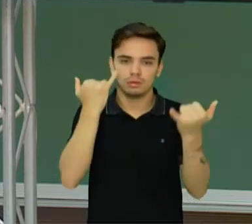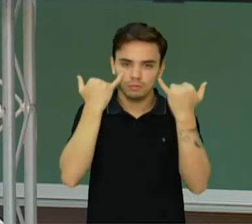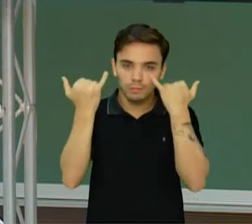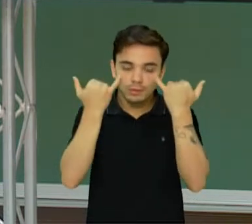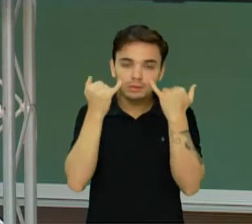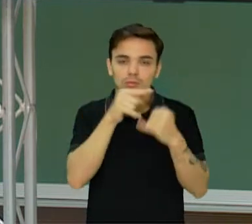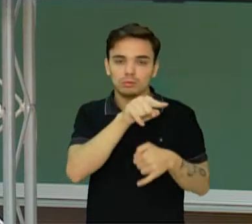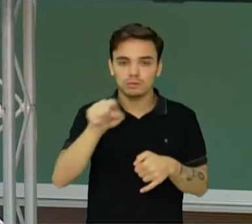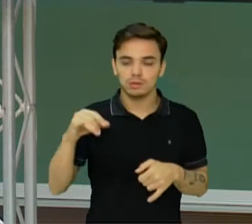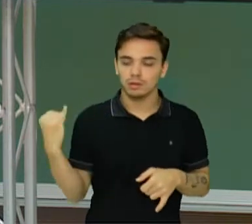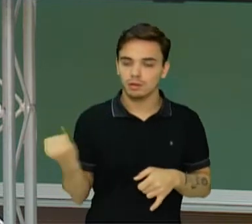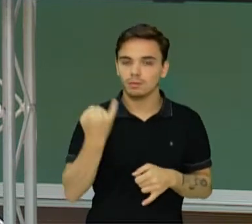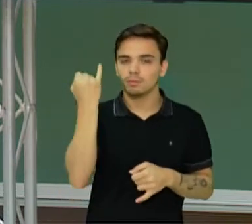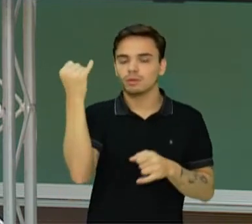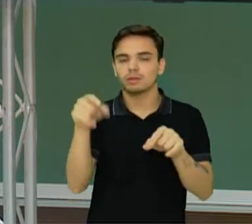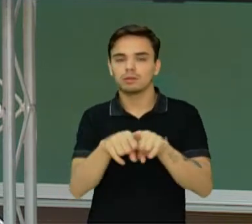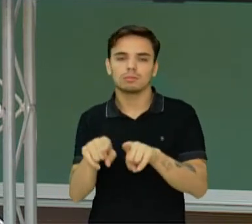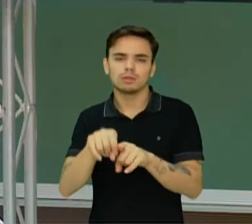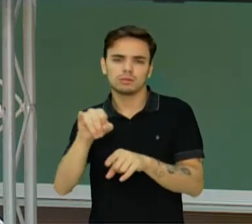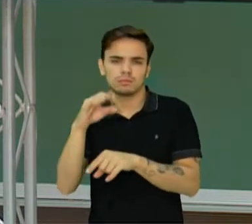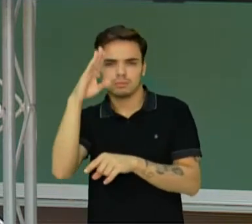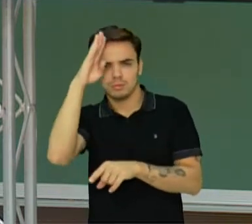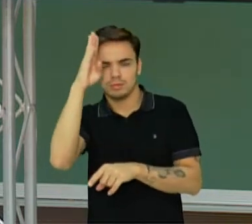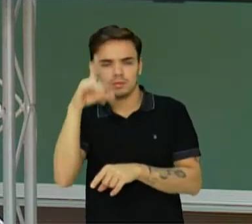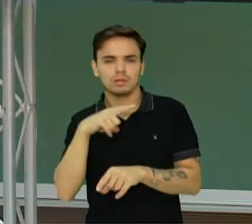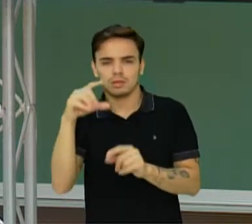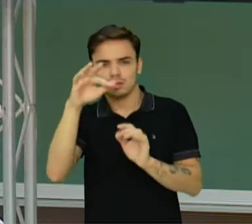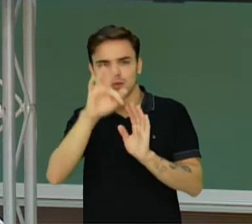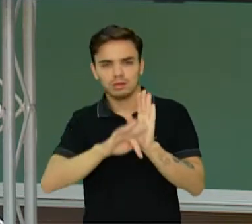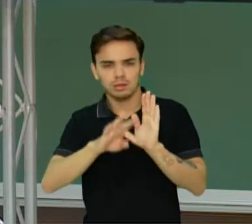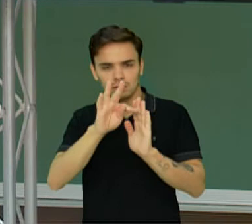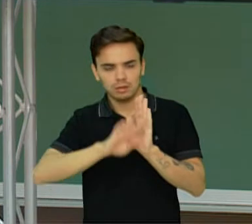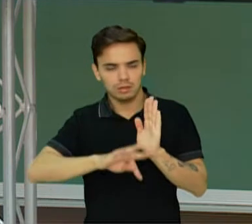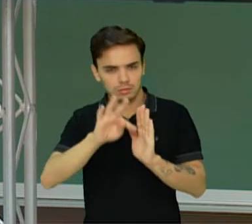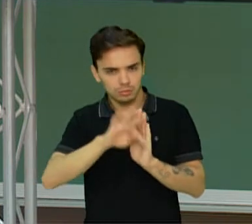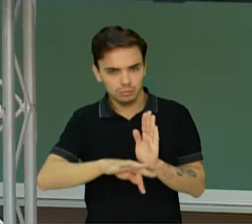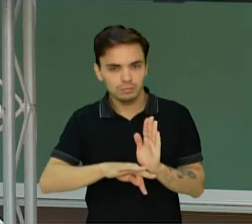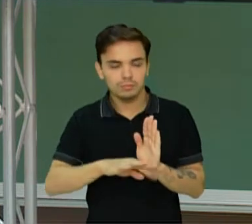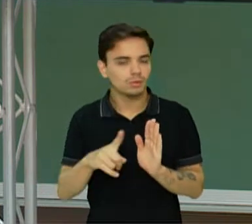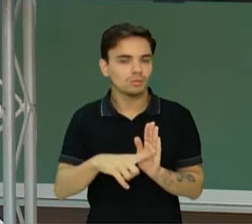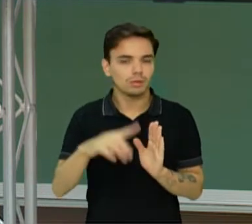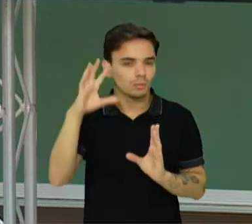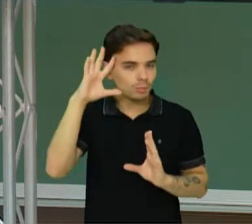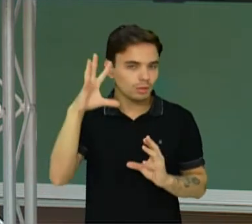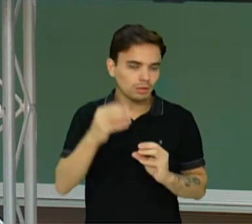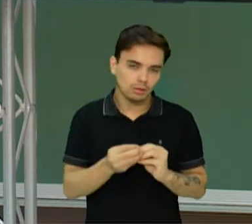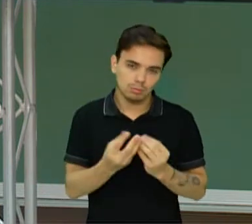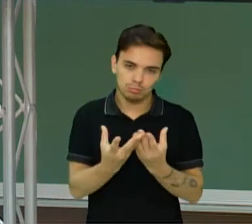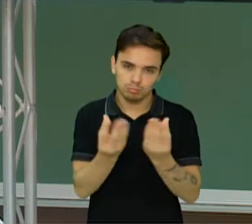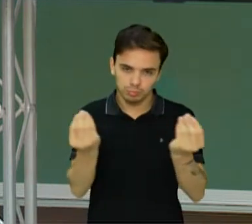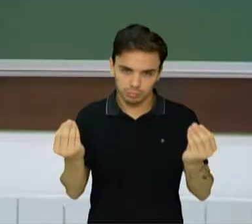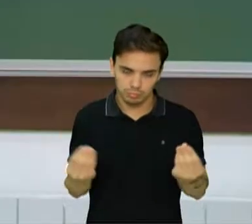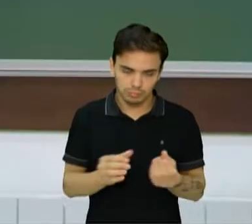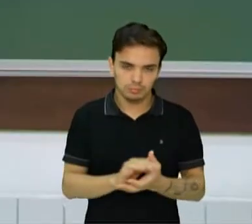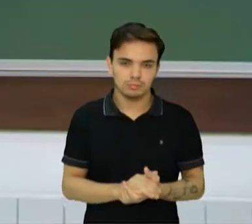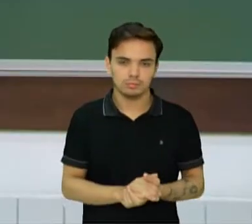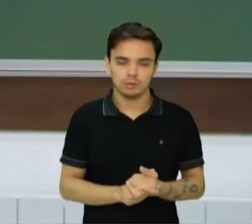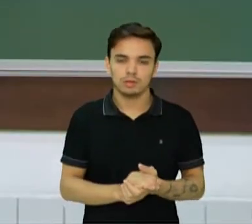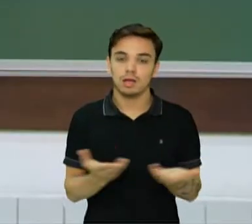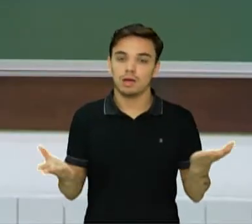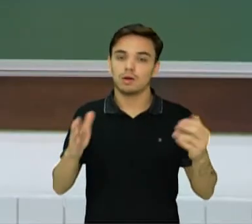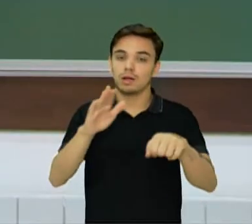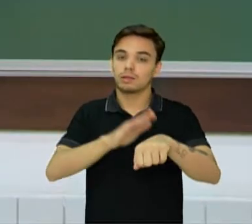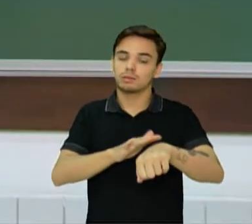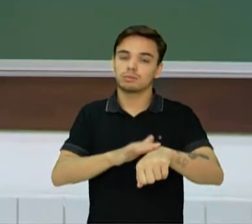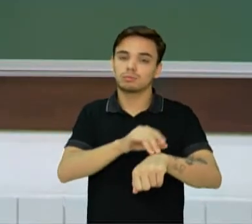você. Principalmente se você passou pelo texto e alguma coisa ele não ficou muito bem entendida, tá? Então, vou dar um tempinho para